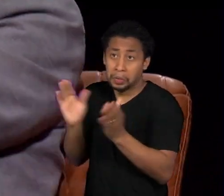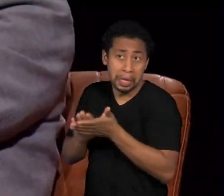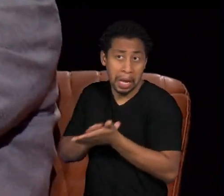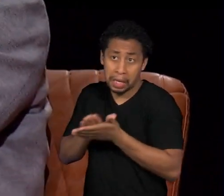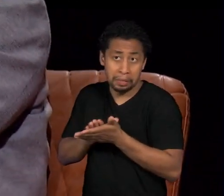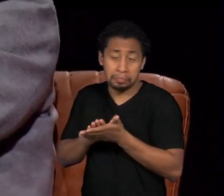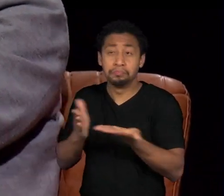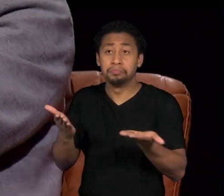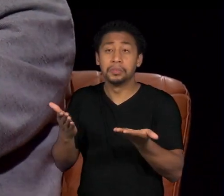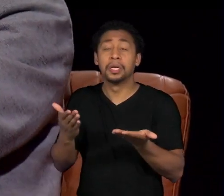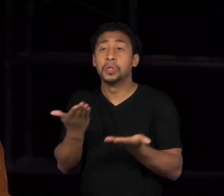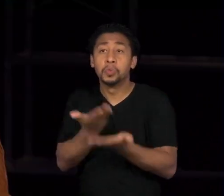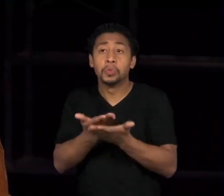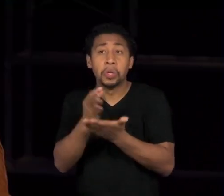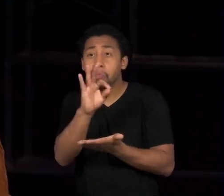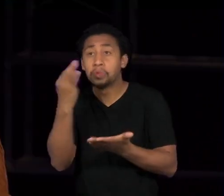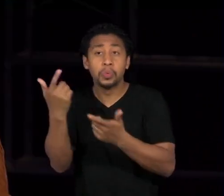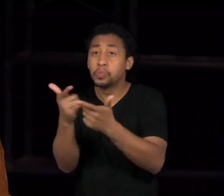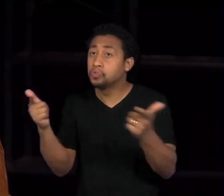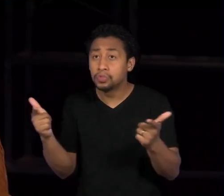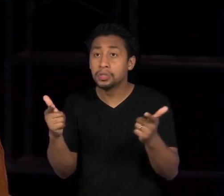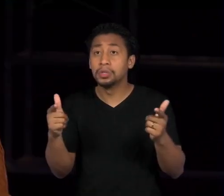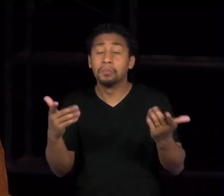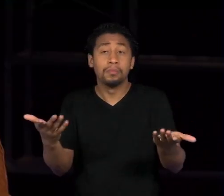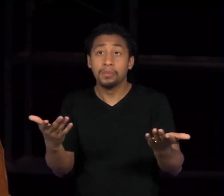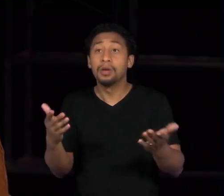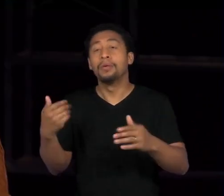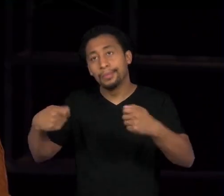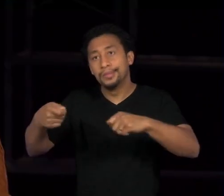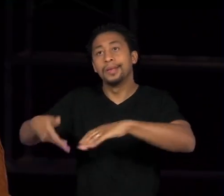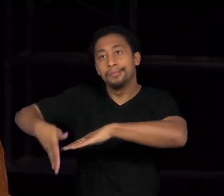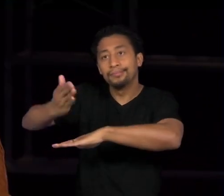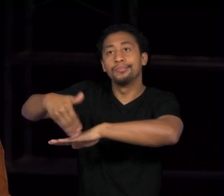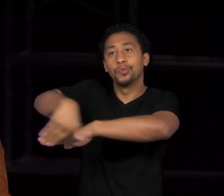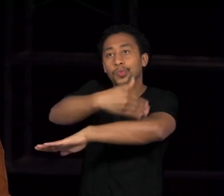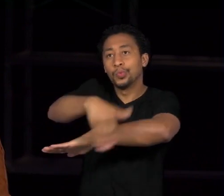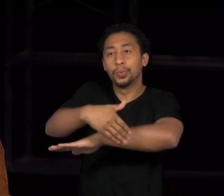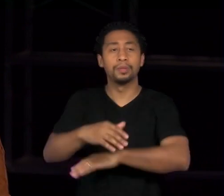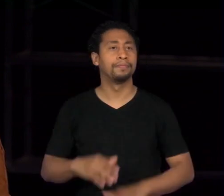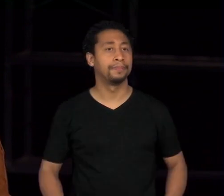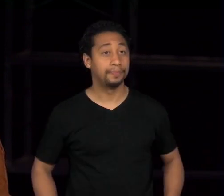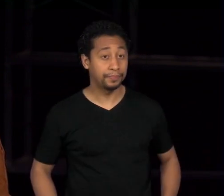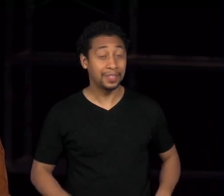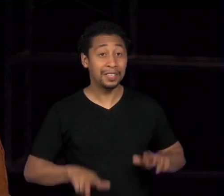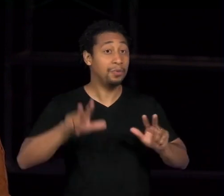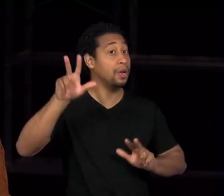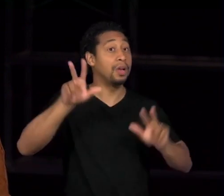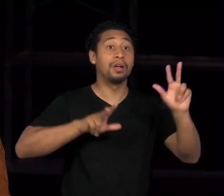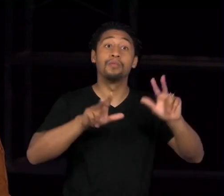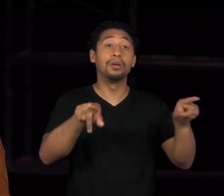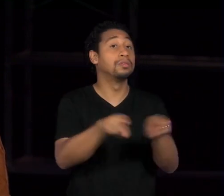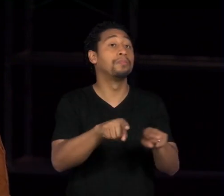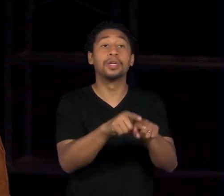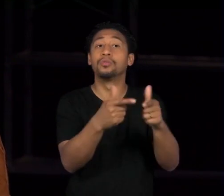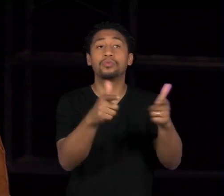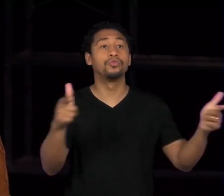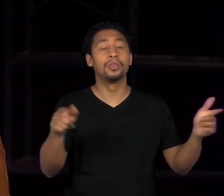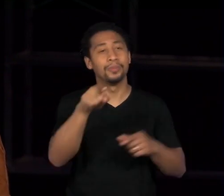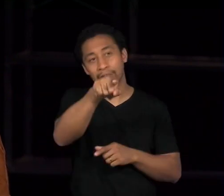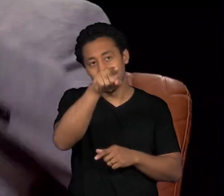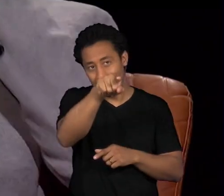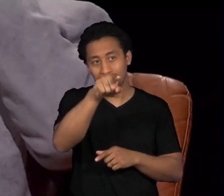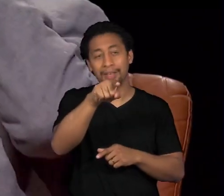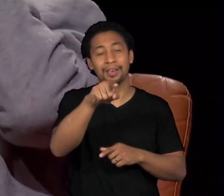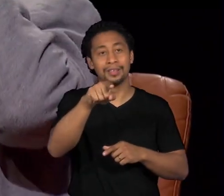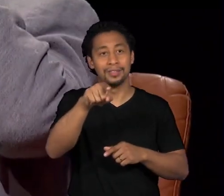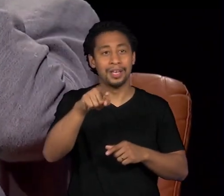tive de sair em Campo nem no carnaval porque no próprio carnaval você se vestia de índio americano